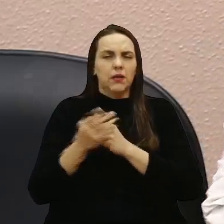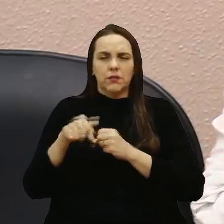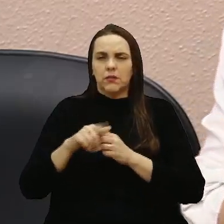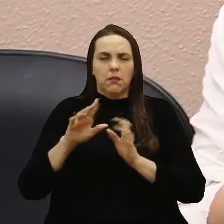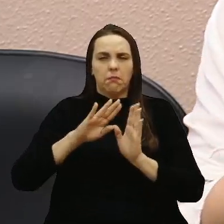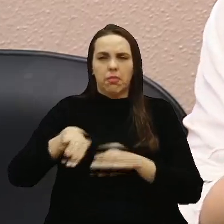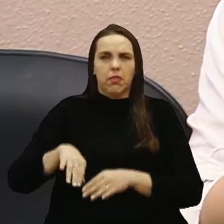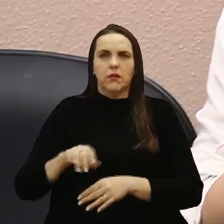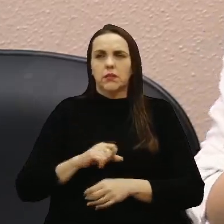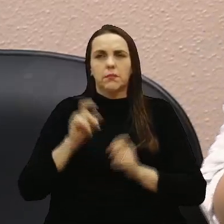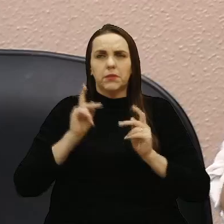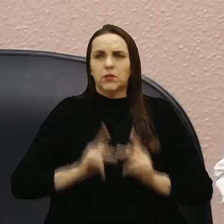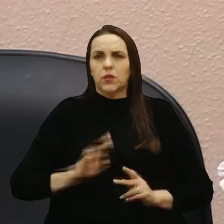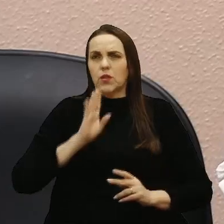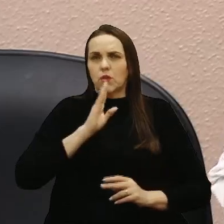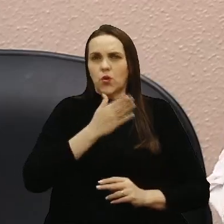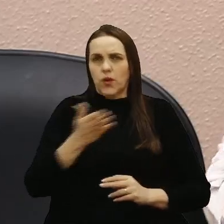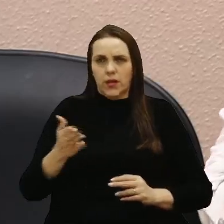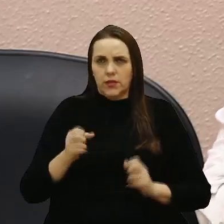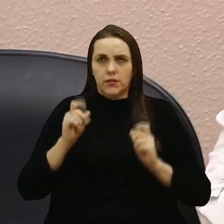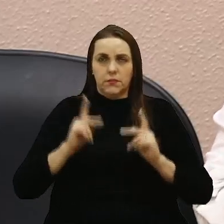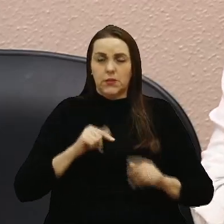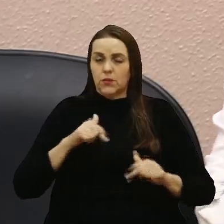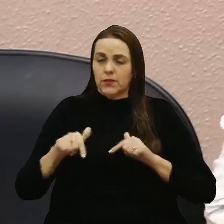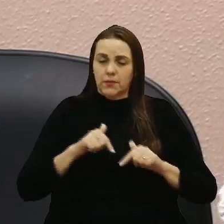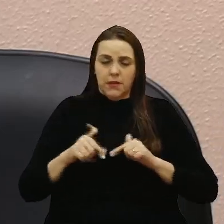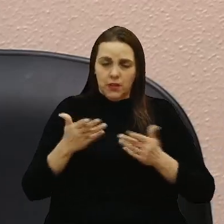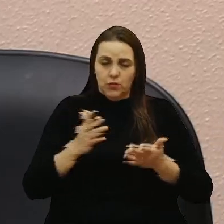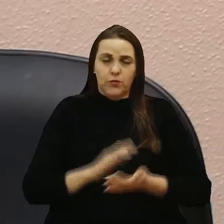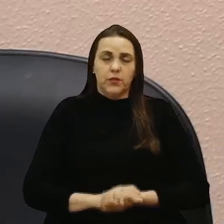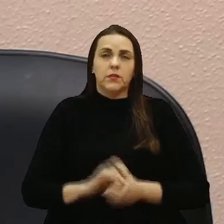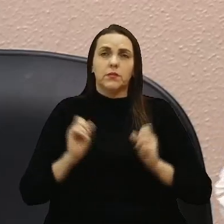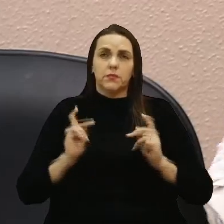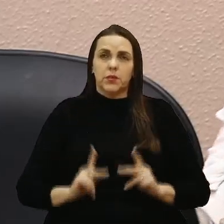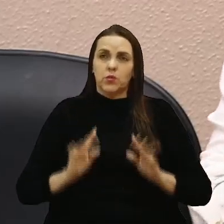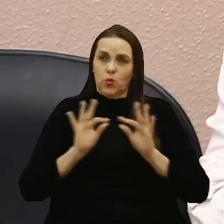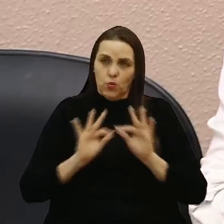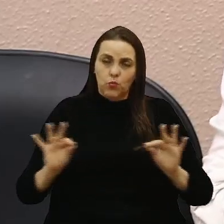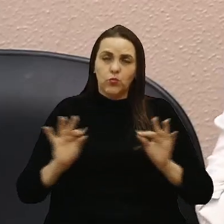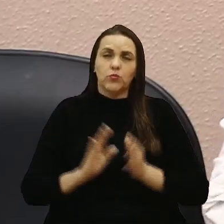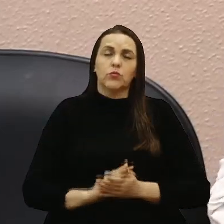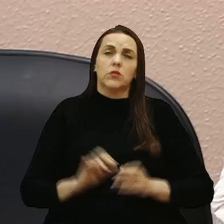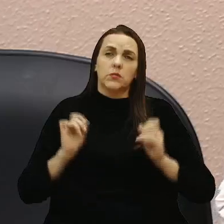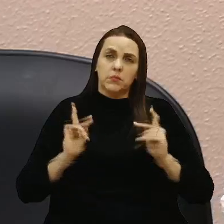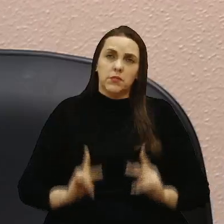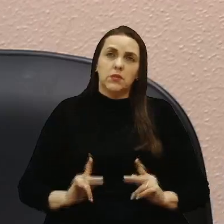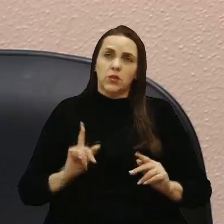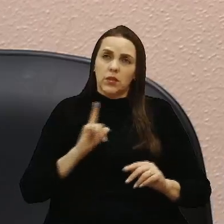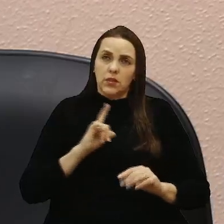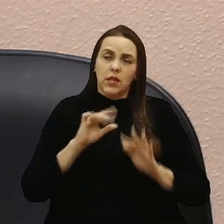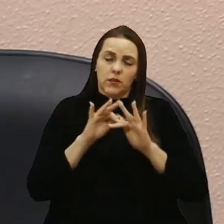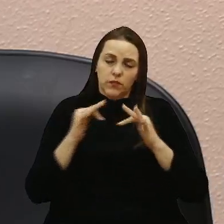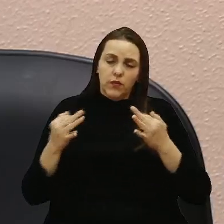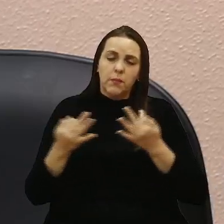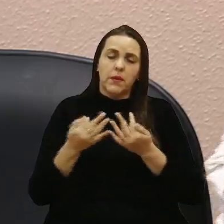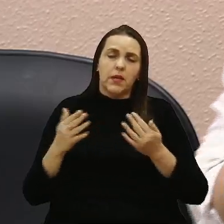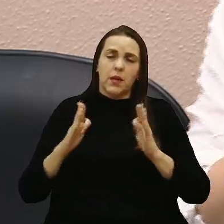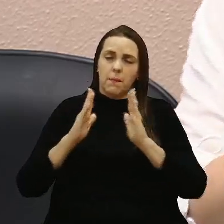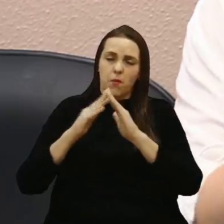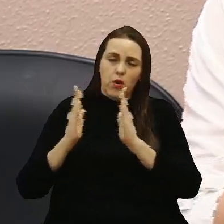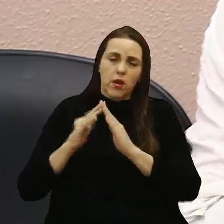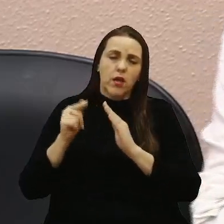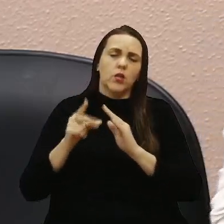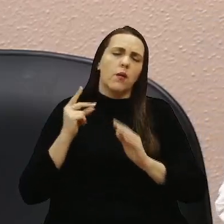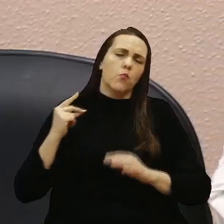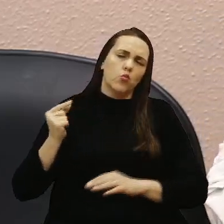pessoas conhecer. Porque quem mora lá são pessoas trabalhadoras, são pessoas comuns, são pessoas que têm as suas famílias morando no Beltrão há